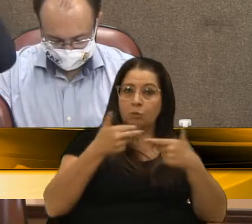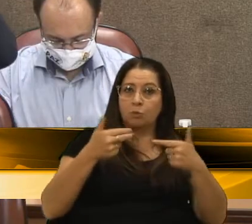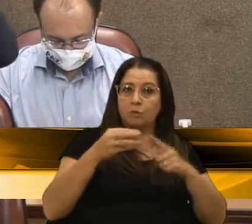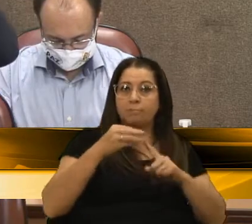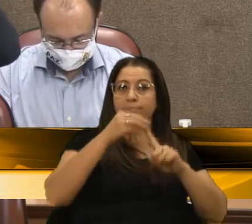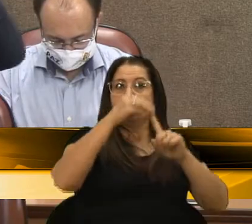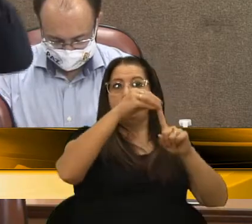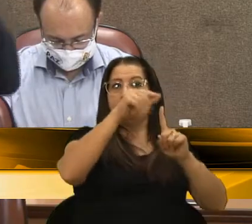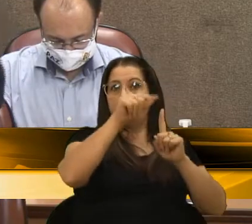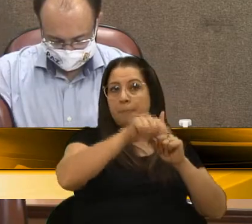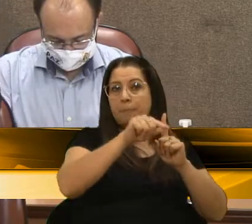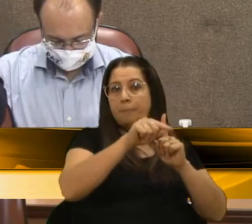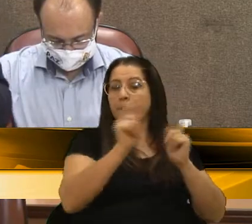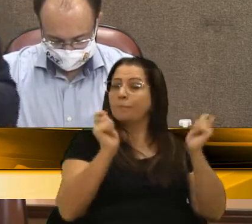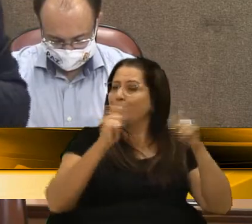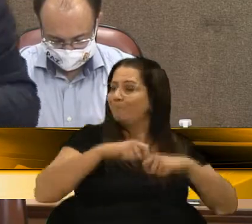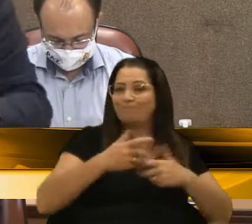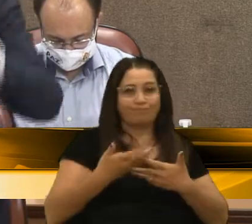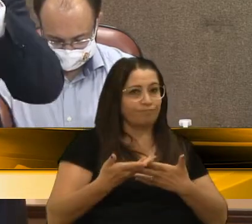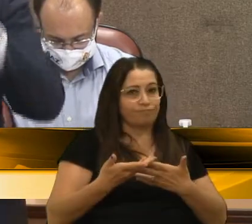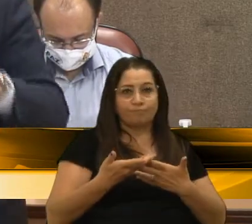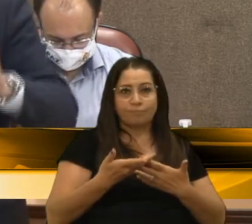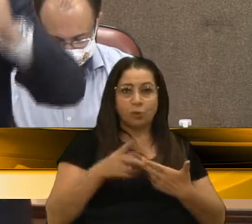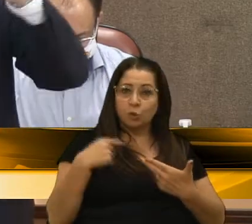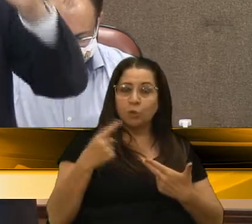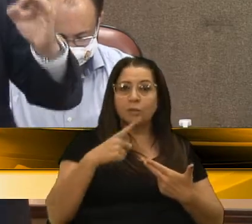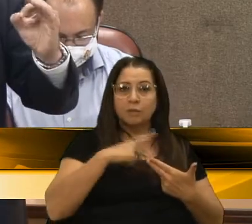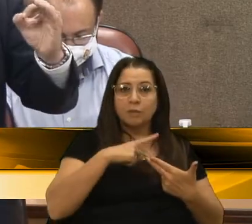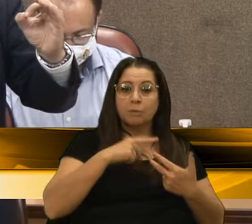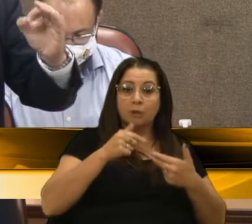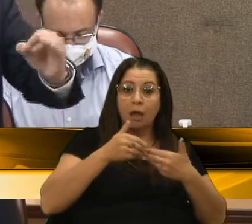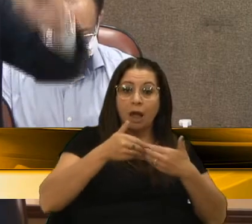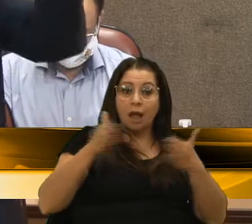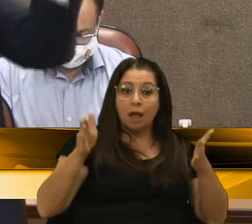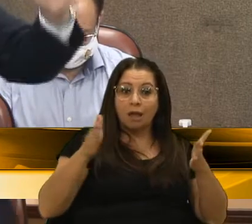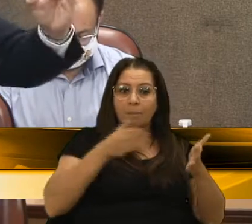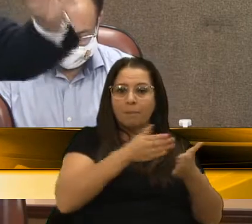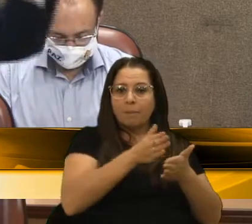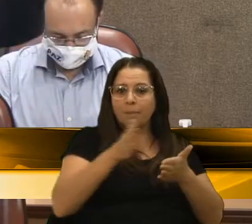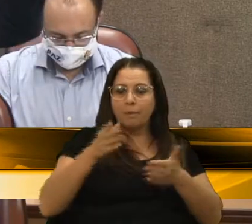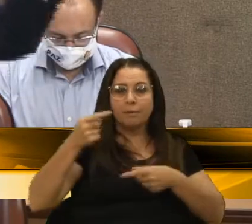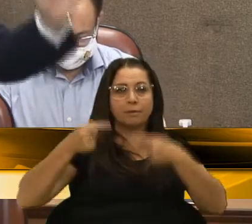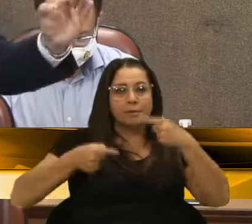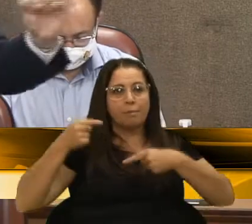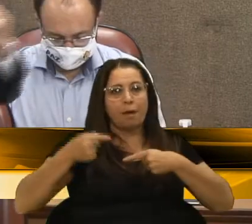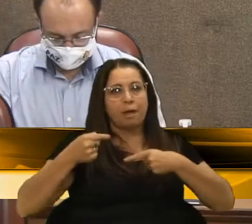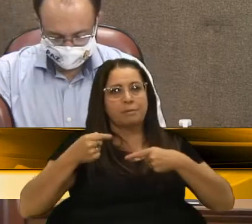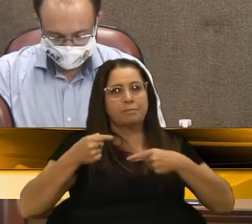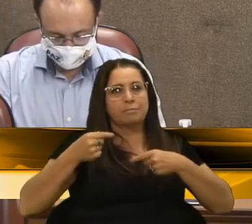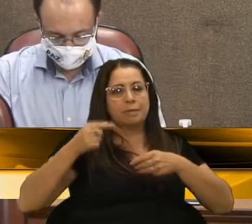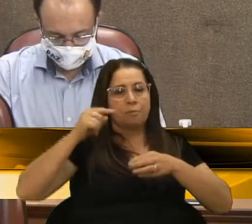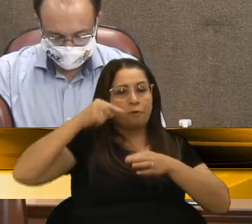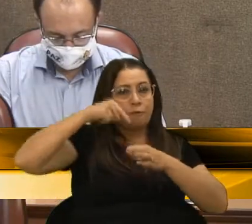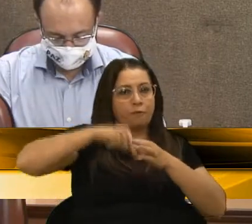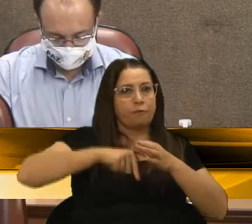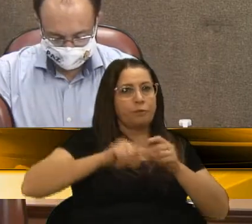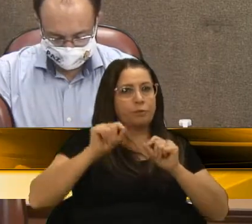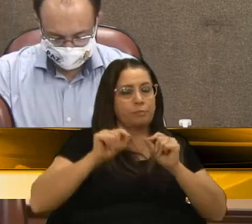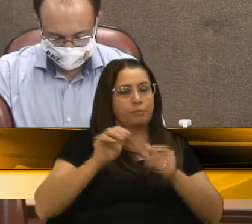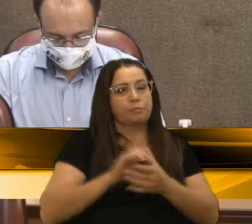destaco foi a impossibilidade de nós termos ampliado um debate mais profícuo afeto a esta